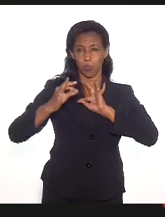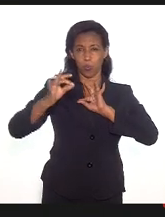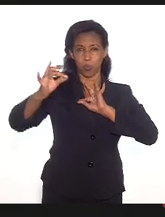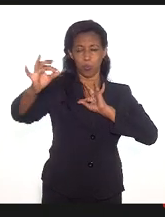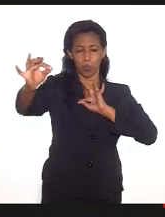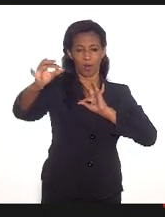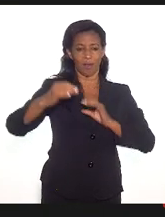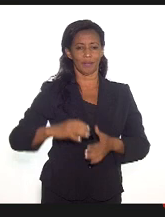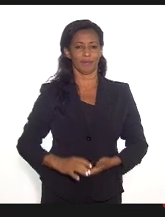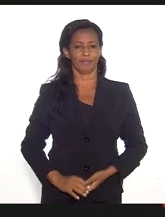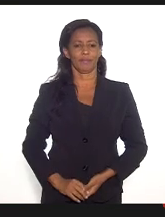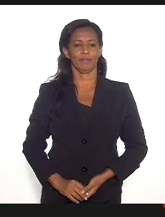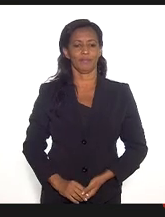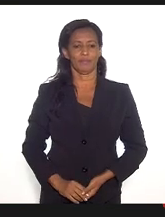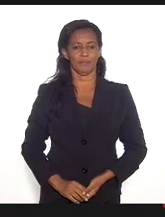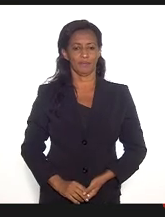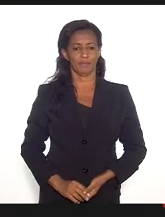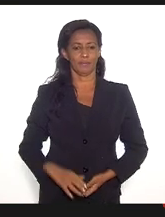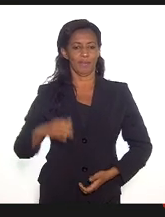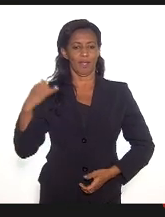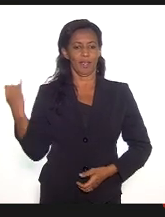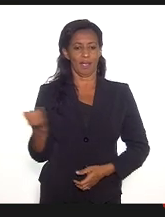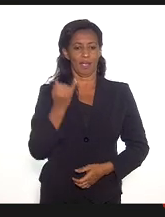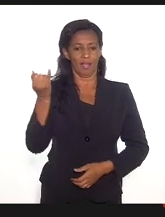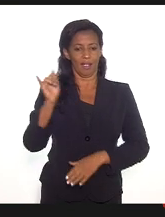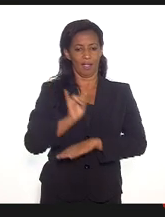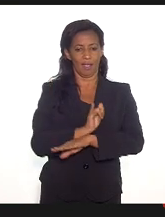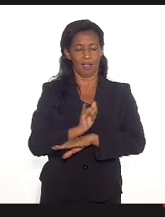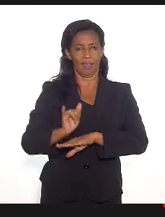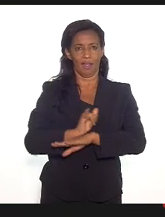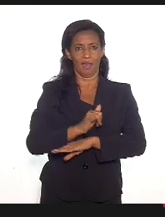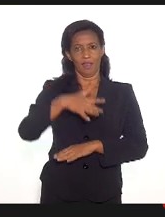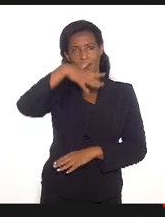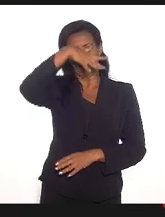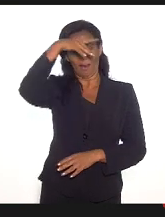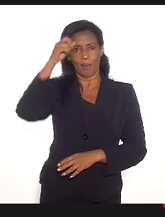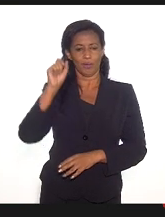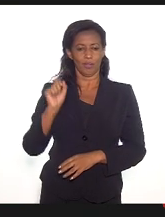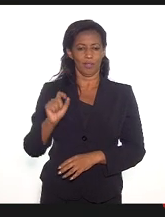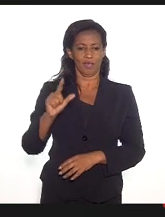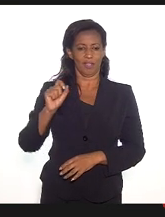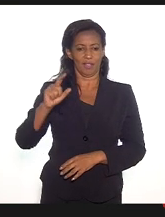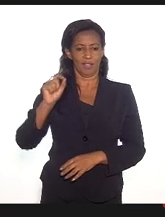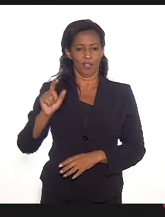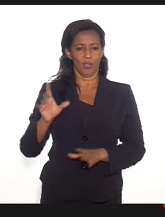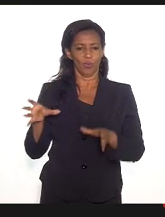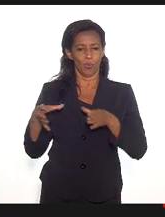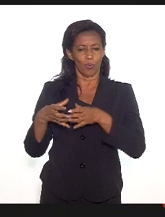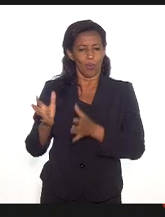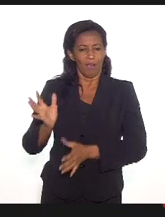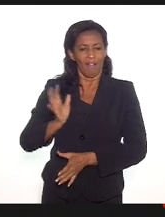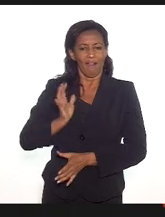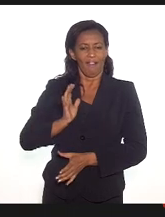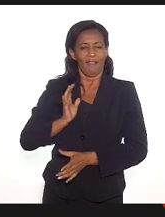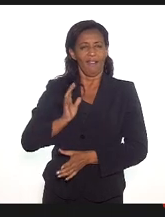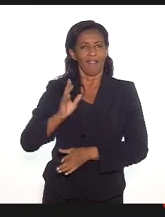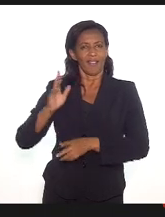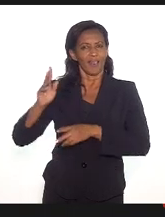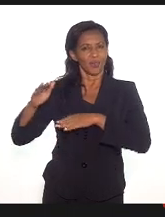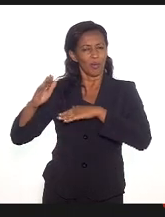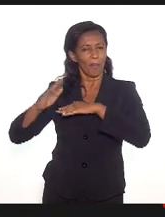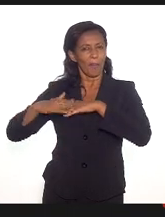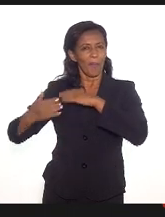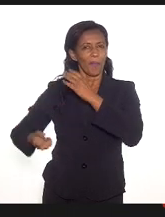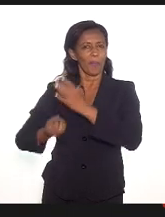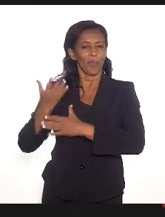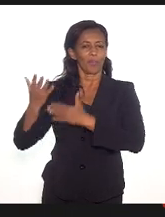quadrados. A importância estratégica da Amazônia Azul, suas riquezas e potencialidades, requer